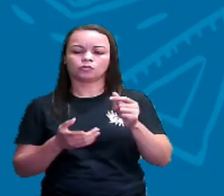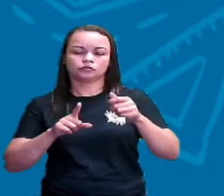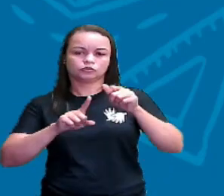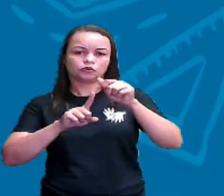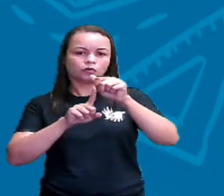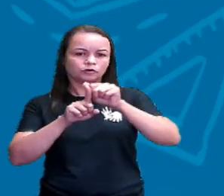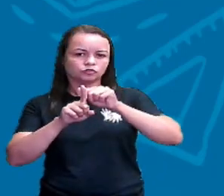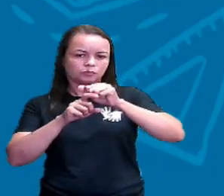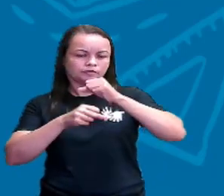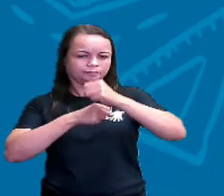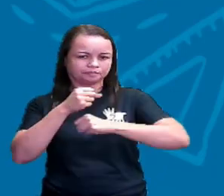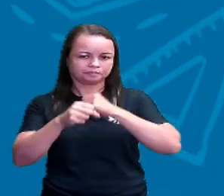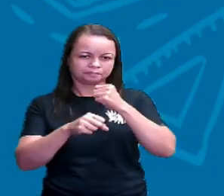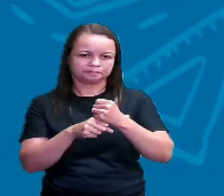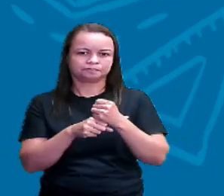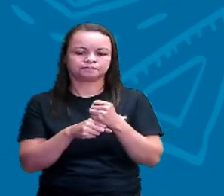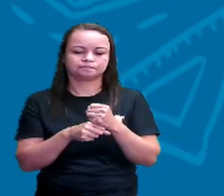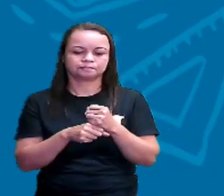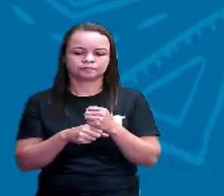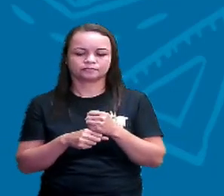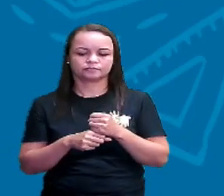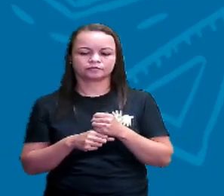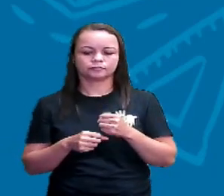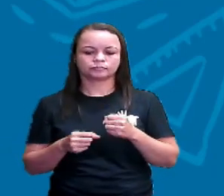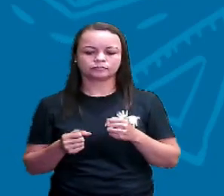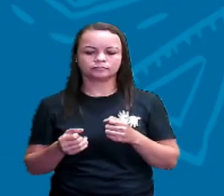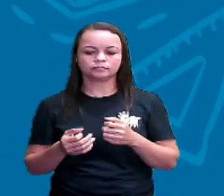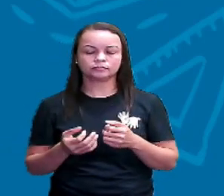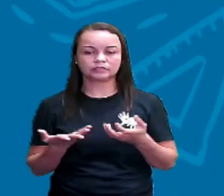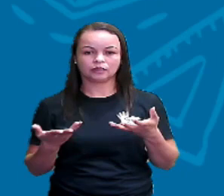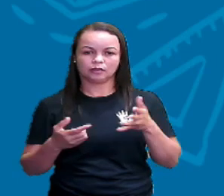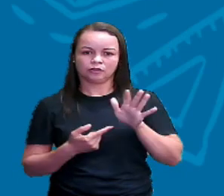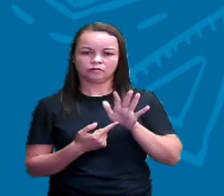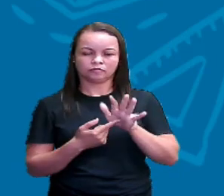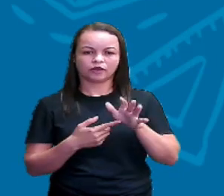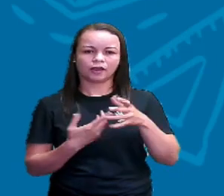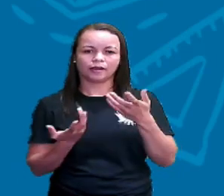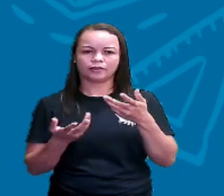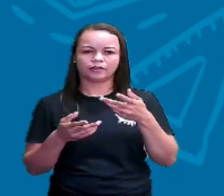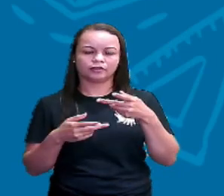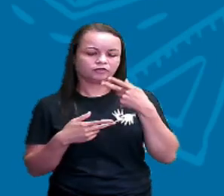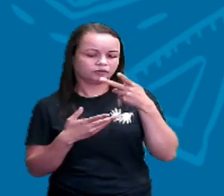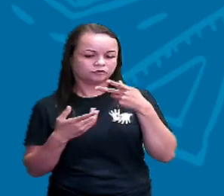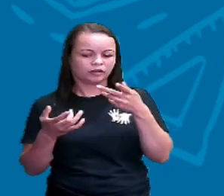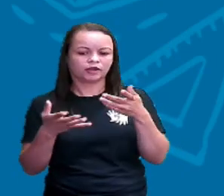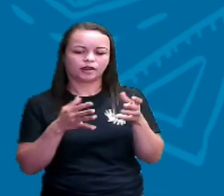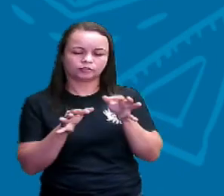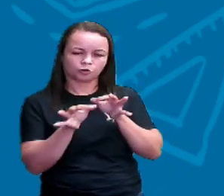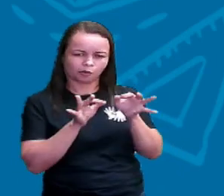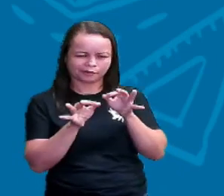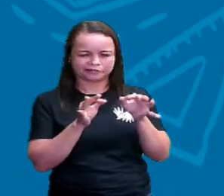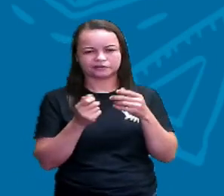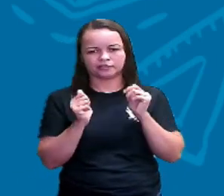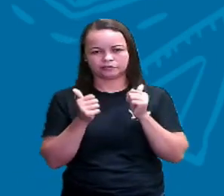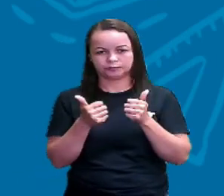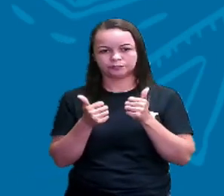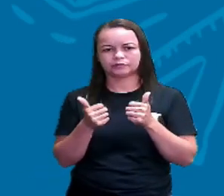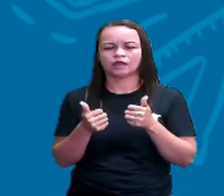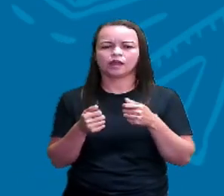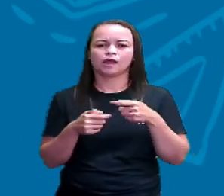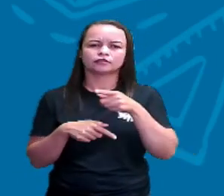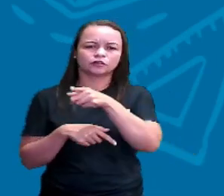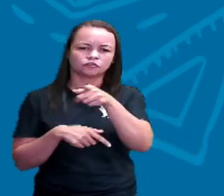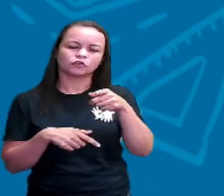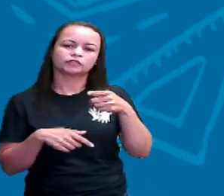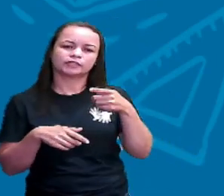do ano em língua espanhola, tá bom? A gente vai pronunciar, vai aprender a pronunciar bem direitinho. Então, tenta